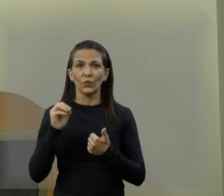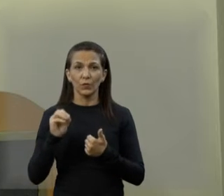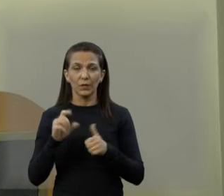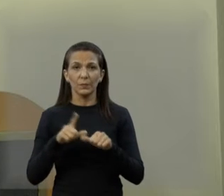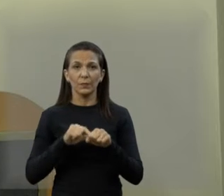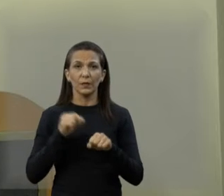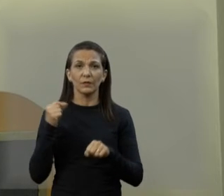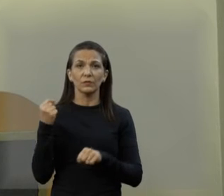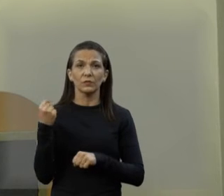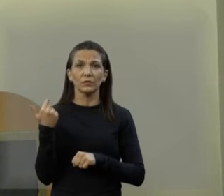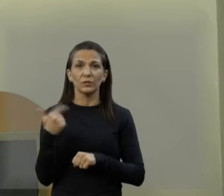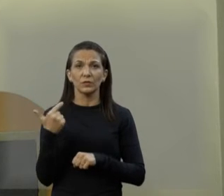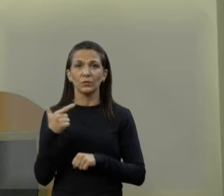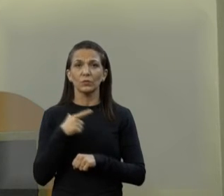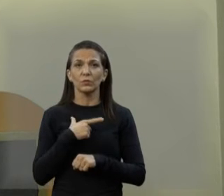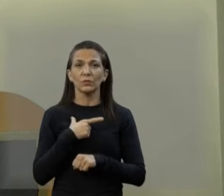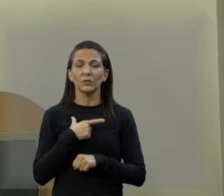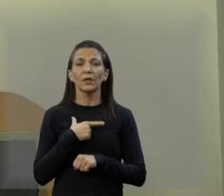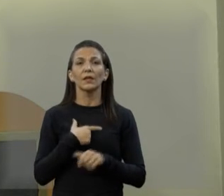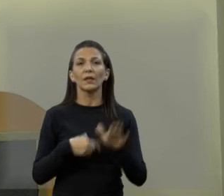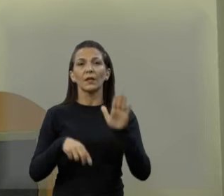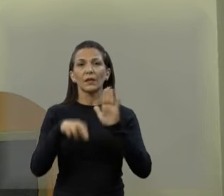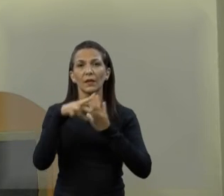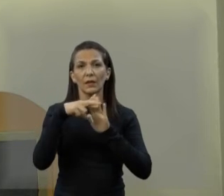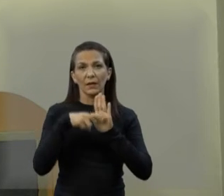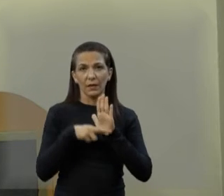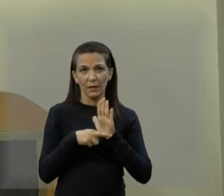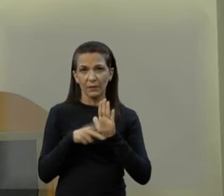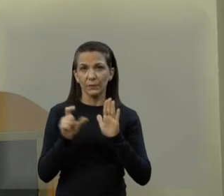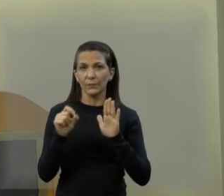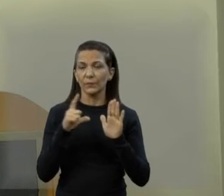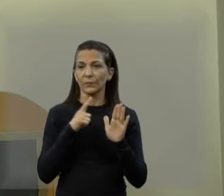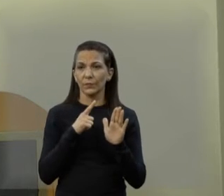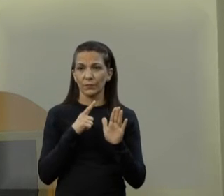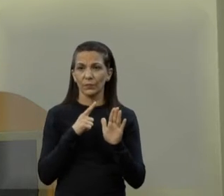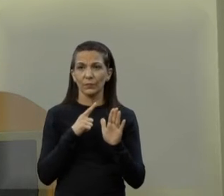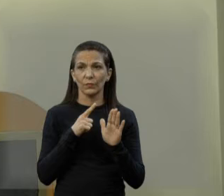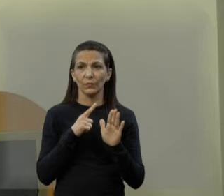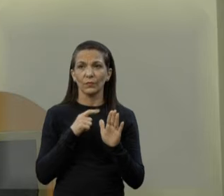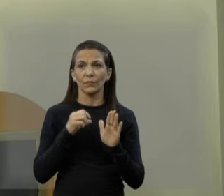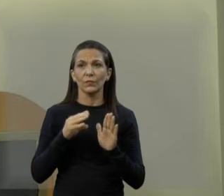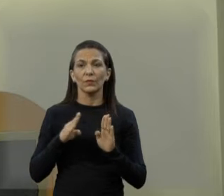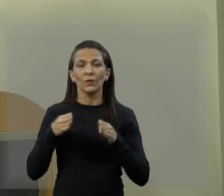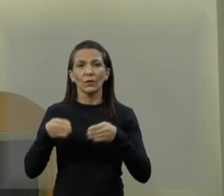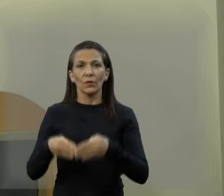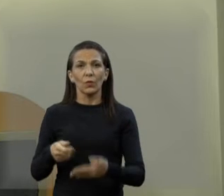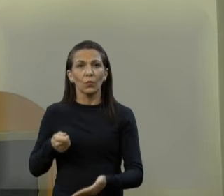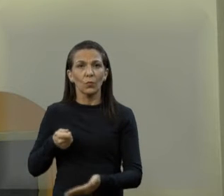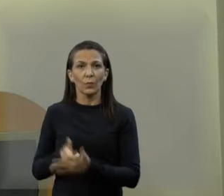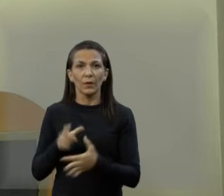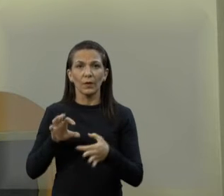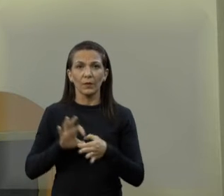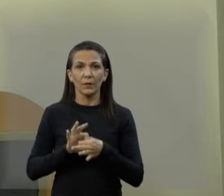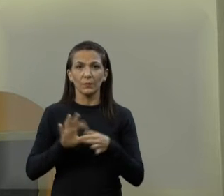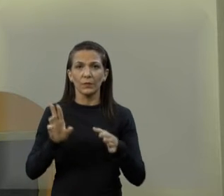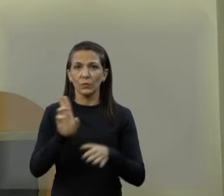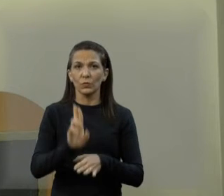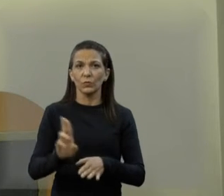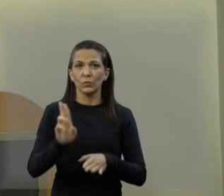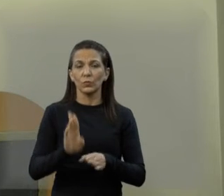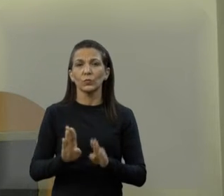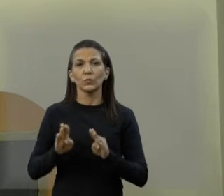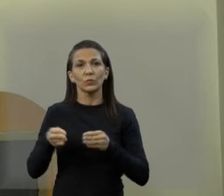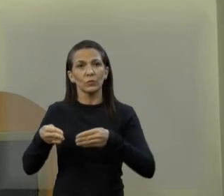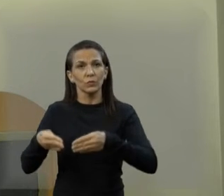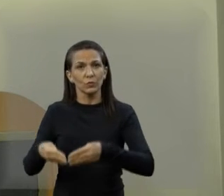2º a seguinte dorme normativa exclusivamente da hipótese de aquisição originária de concessão de uso de